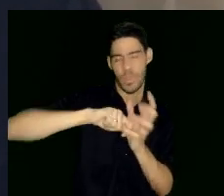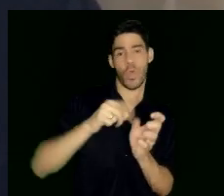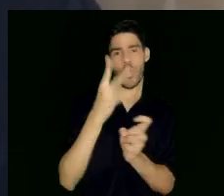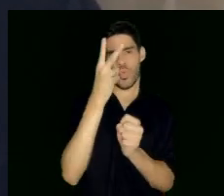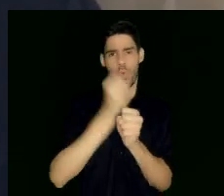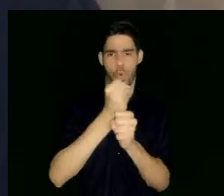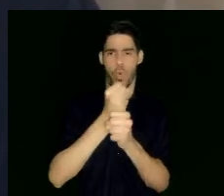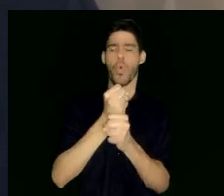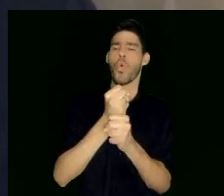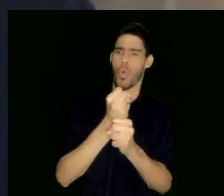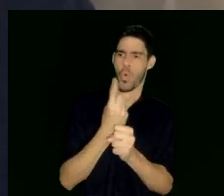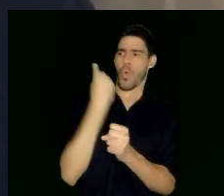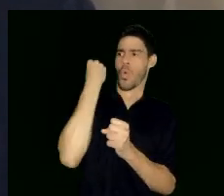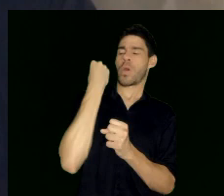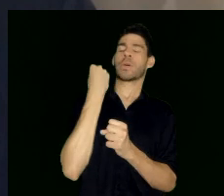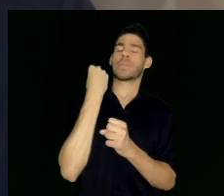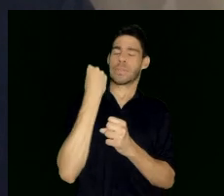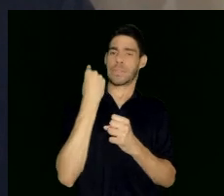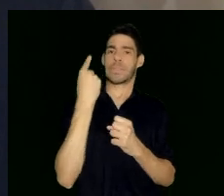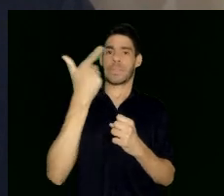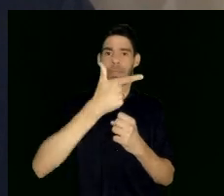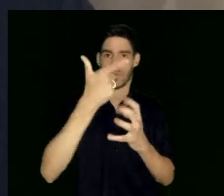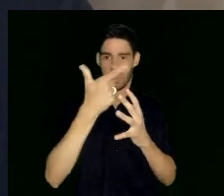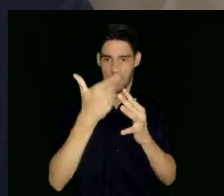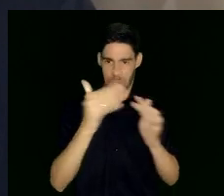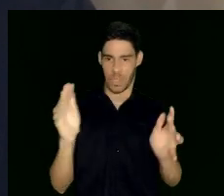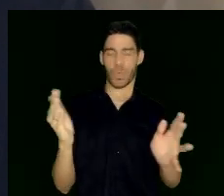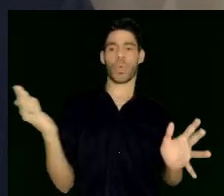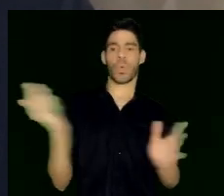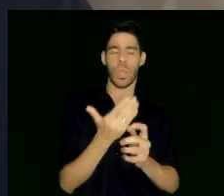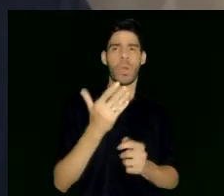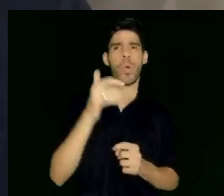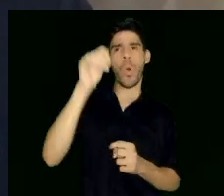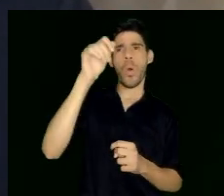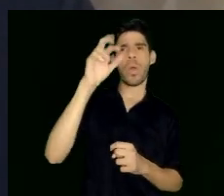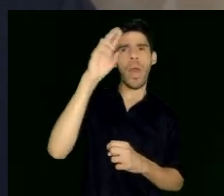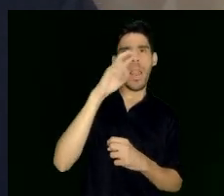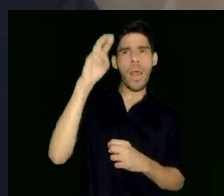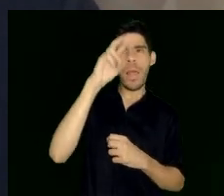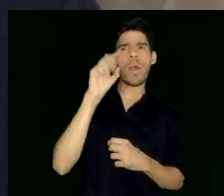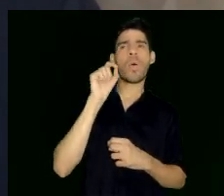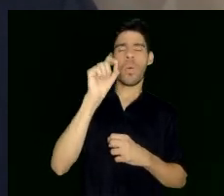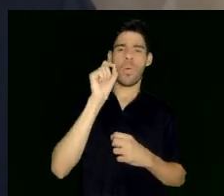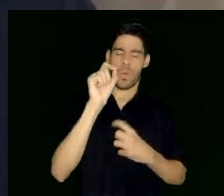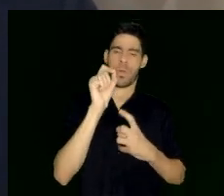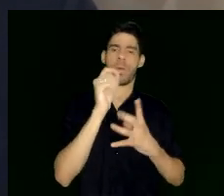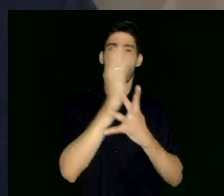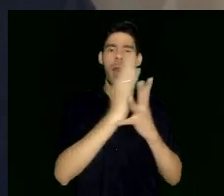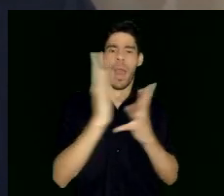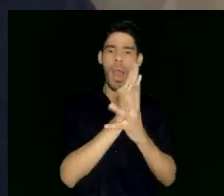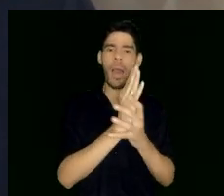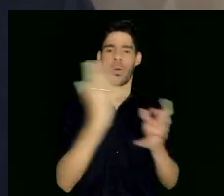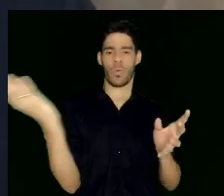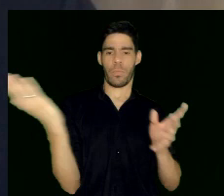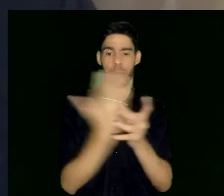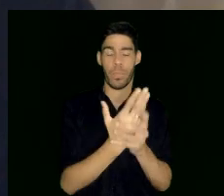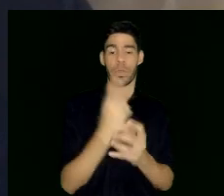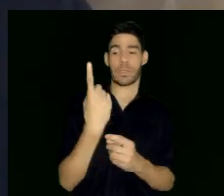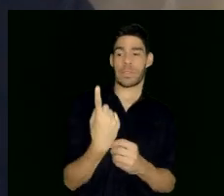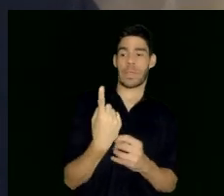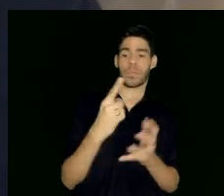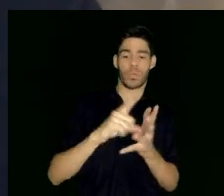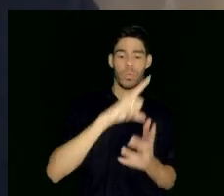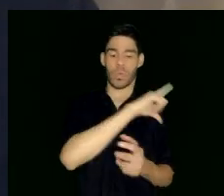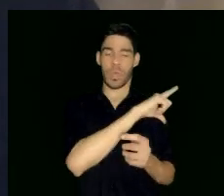há aproximadamente 2 anos, agora na 2ª edição, é que procuramos analisar ali alguns precedentes